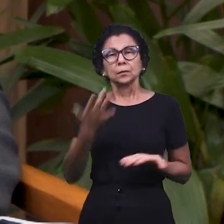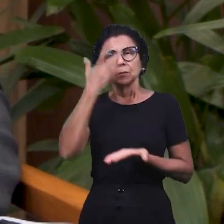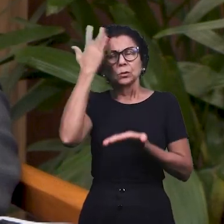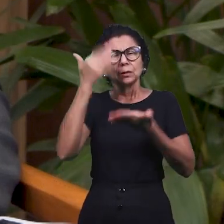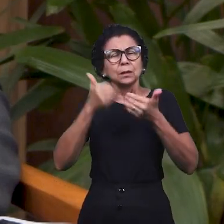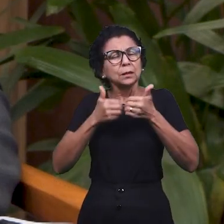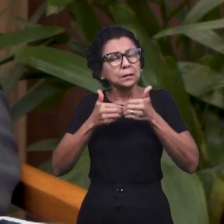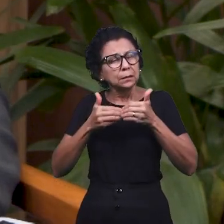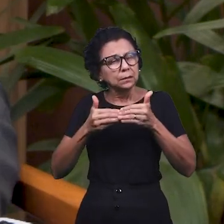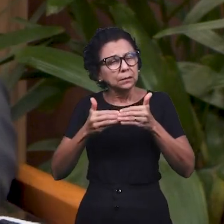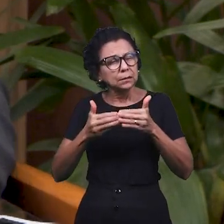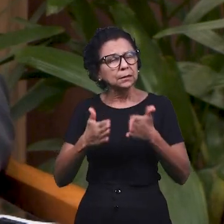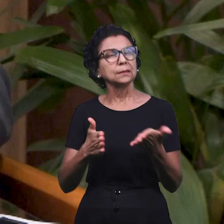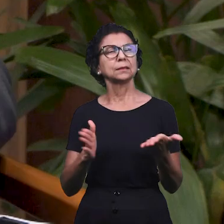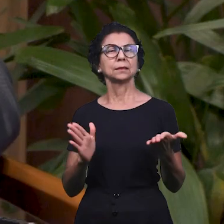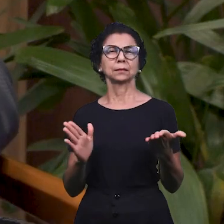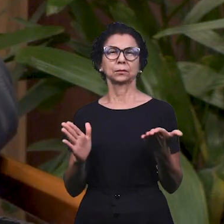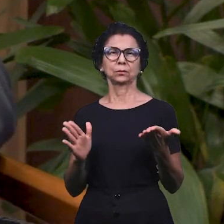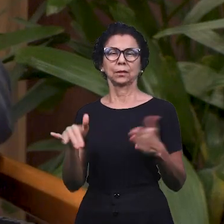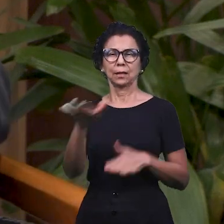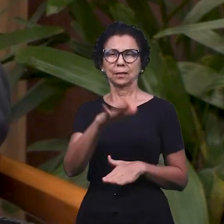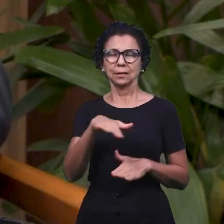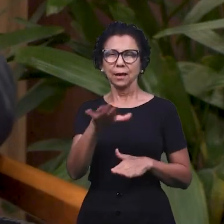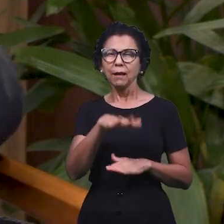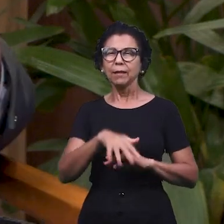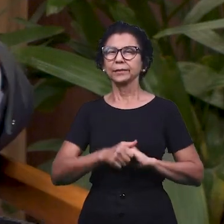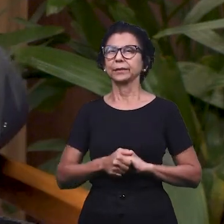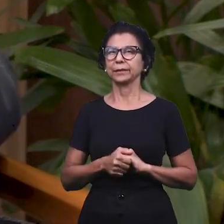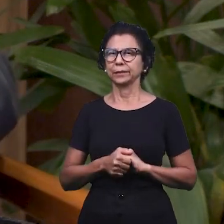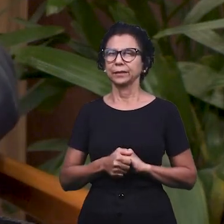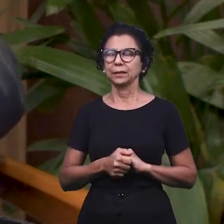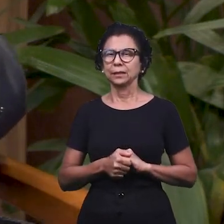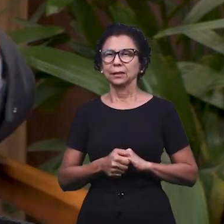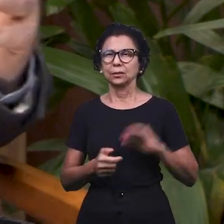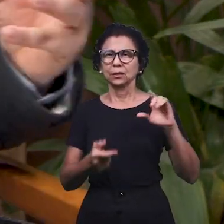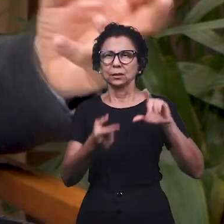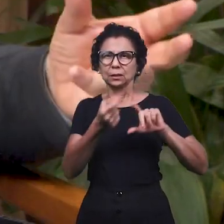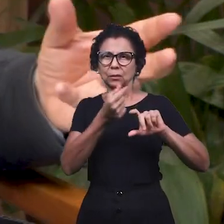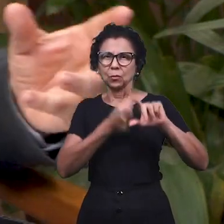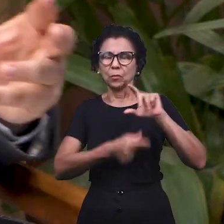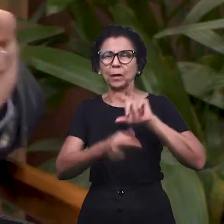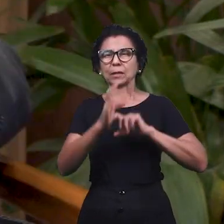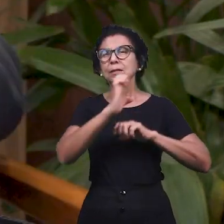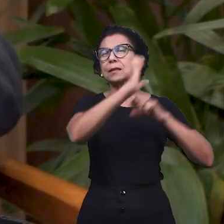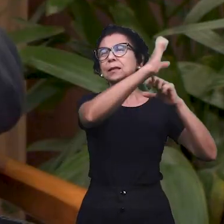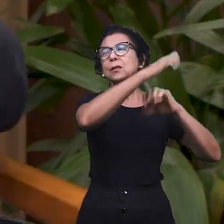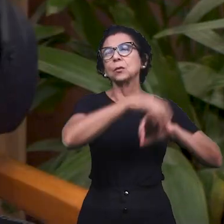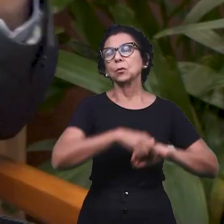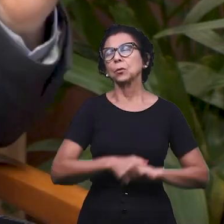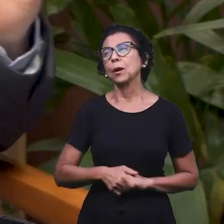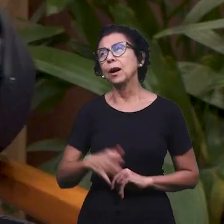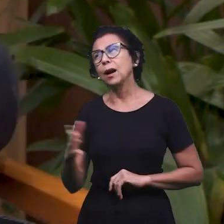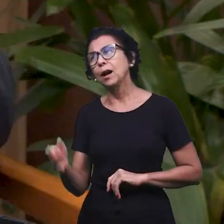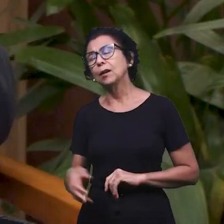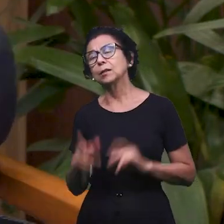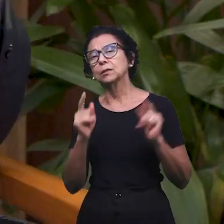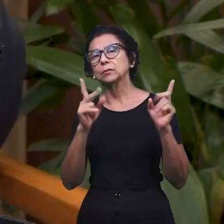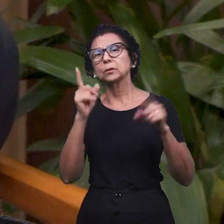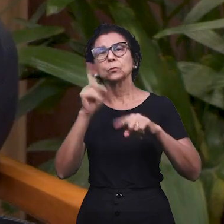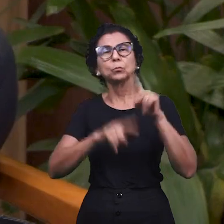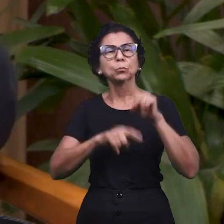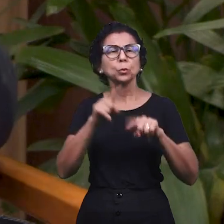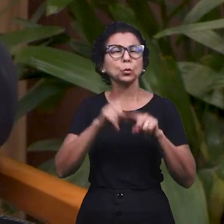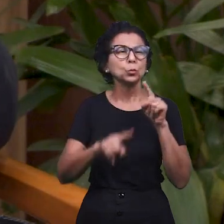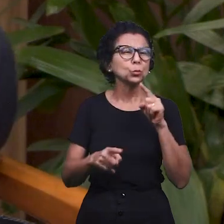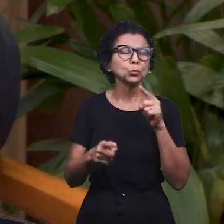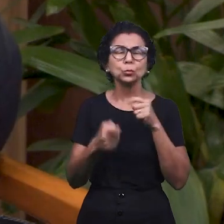um negócio hoje, ele quer começar? Ele viu, quer vender copos, algum